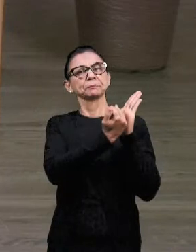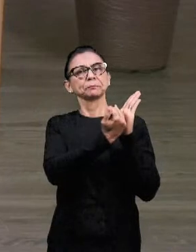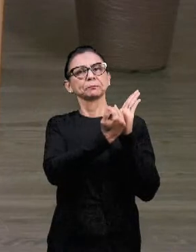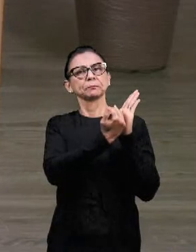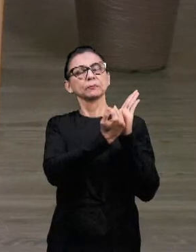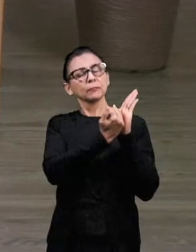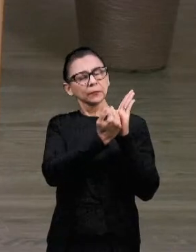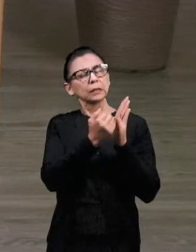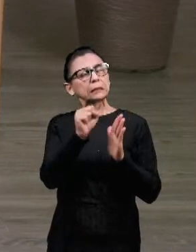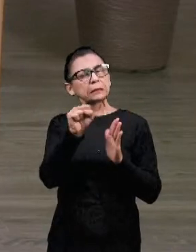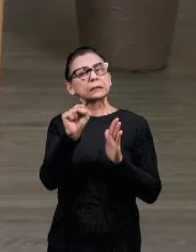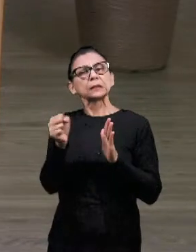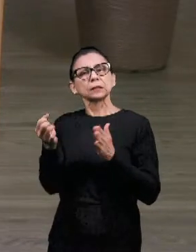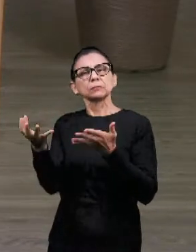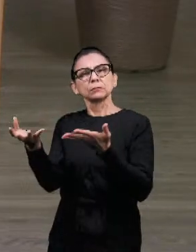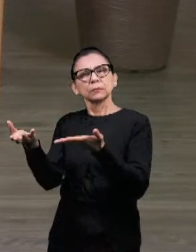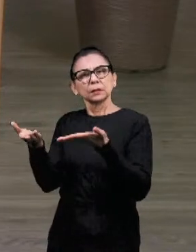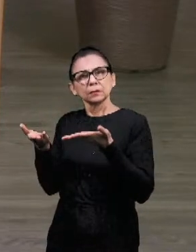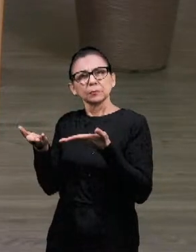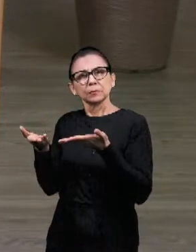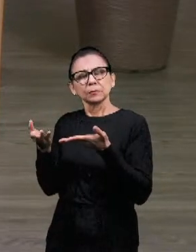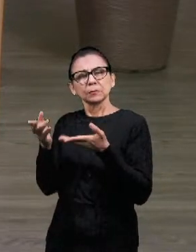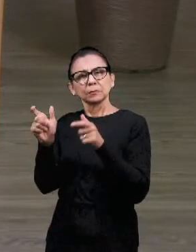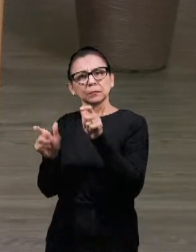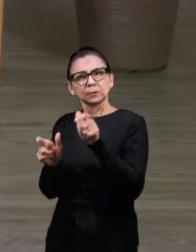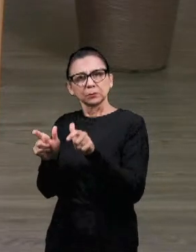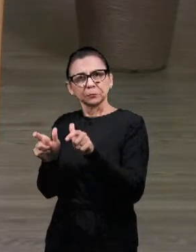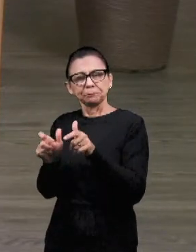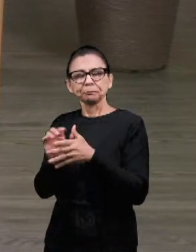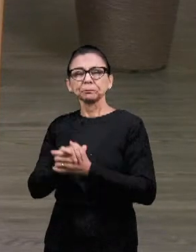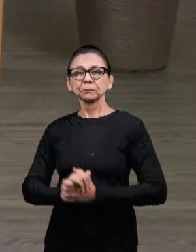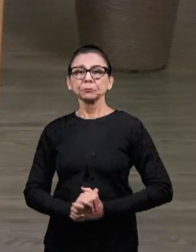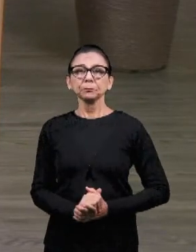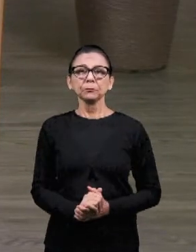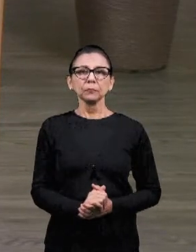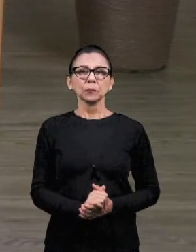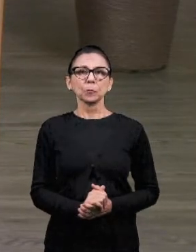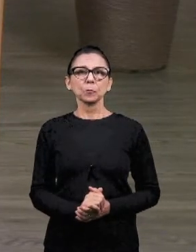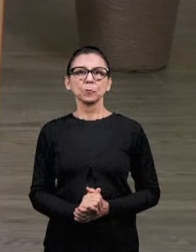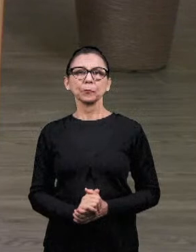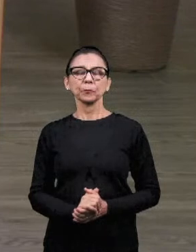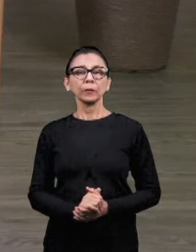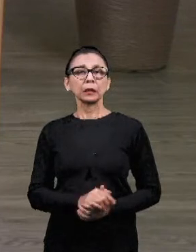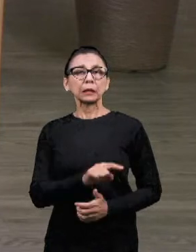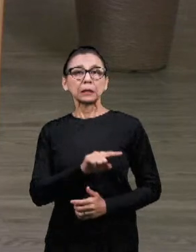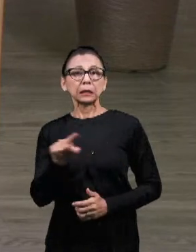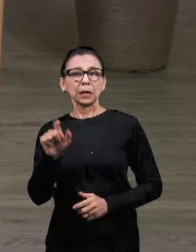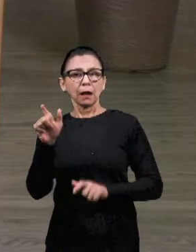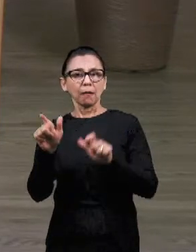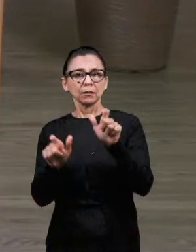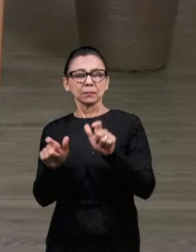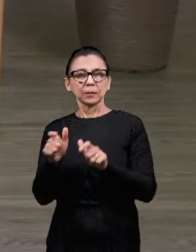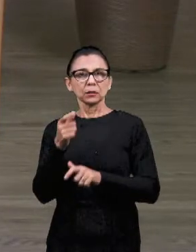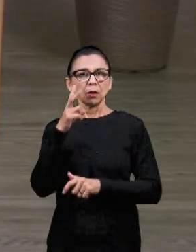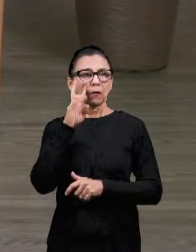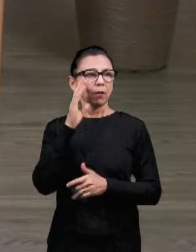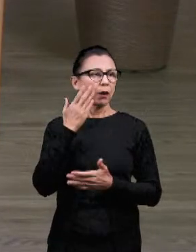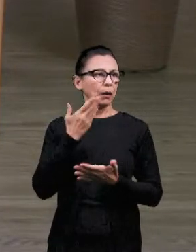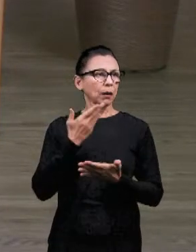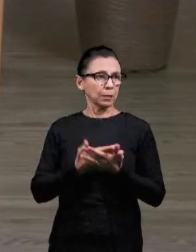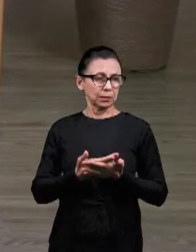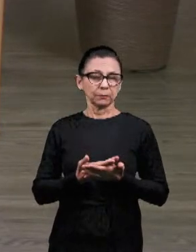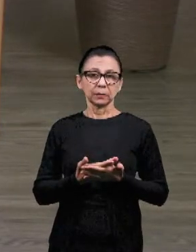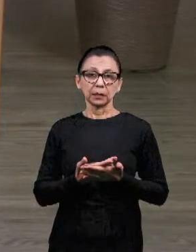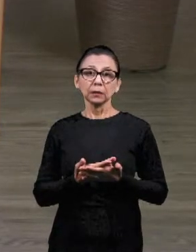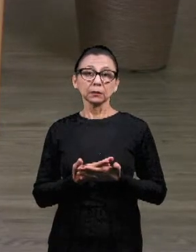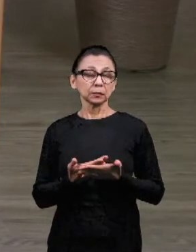recebemos essas pessoas. E uma das coisas que mais essas pessoas comentam, que ficam maravilhadas, e você tocou nesse assunto